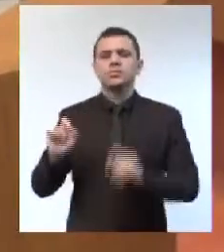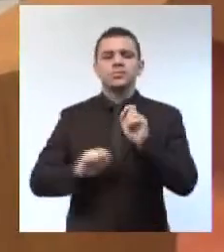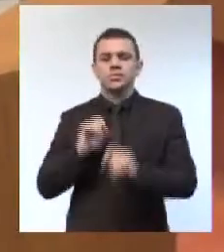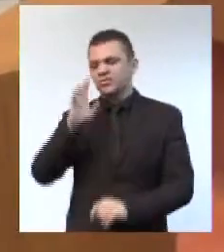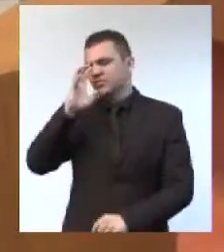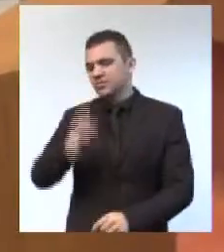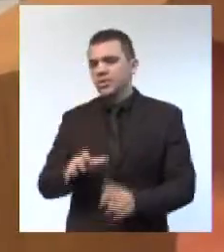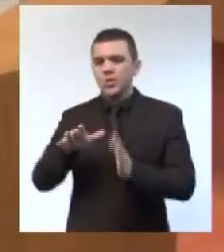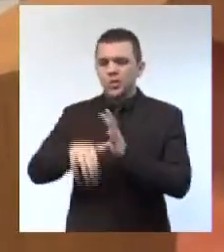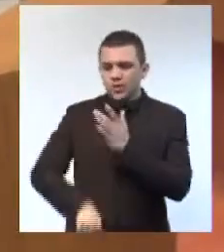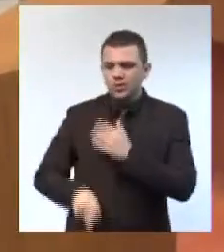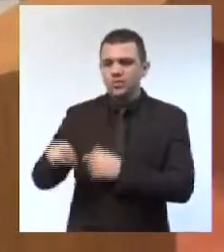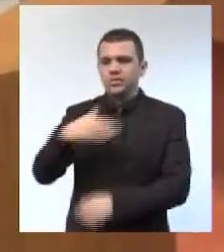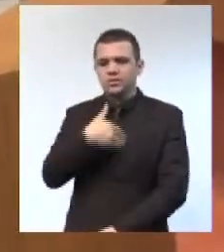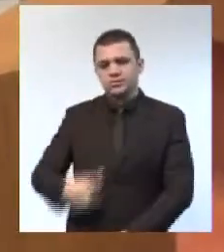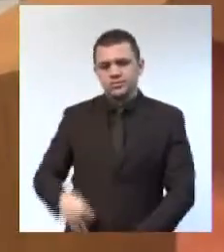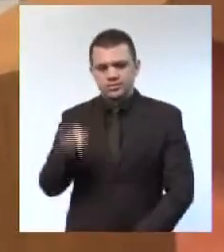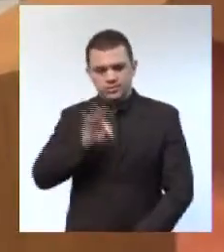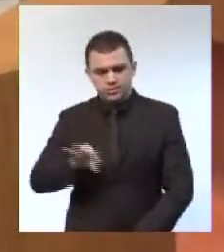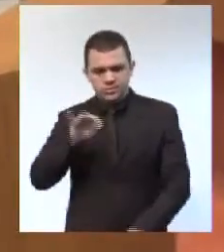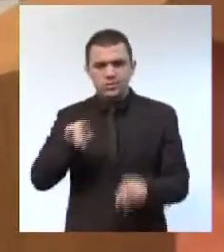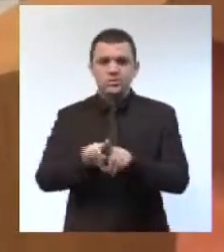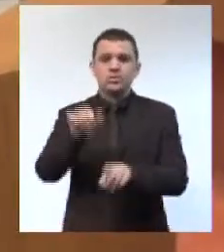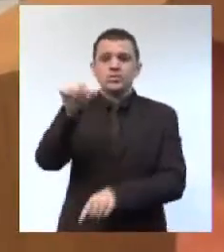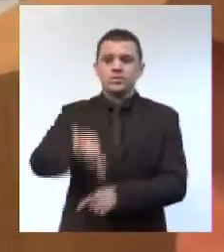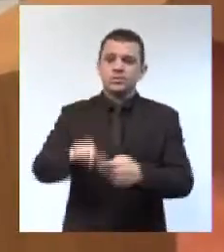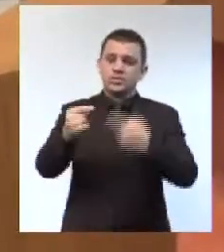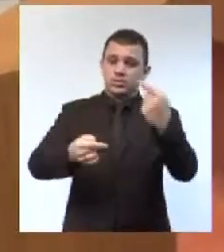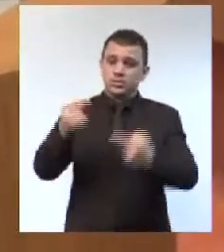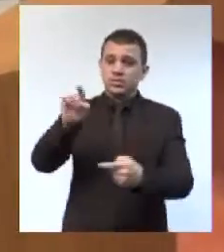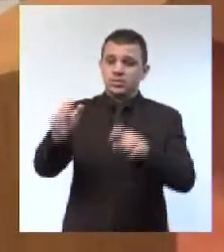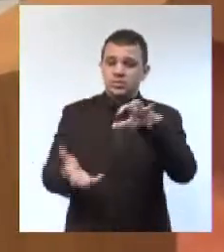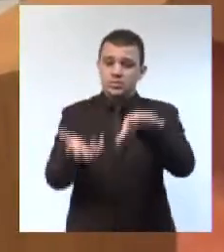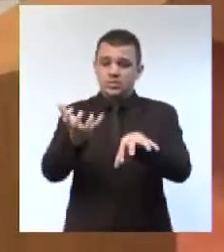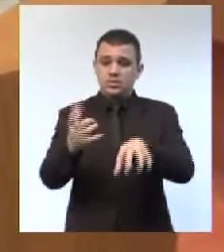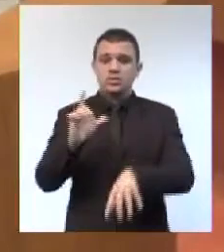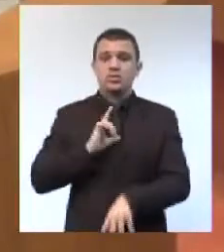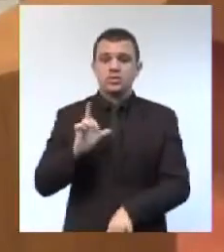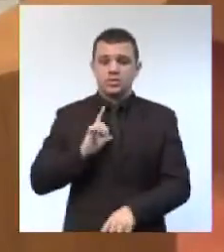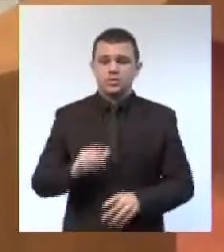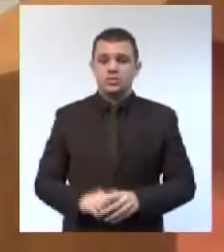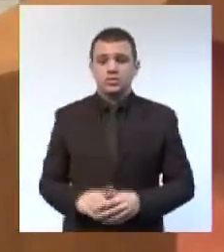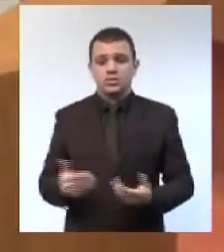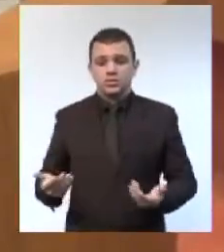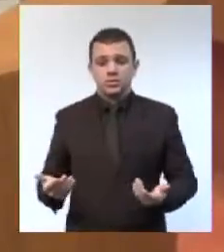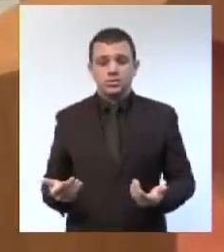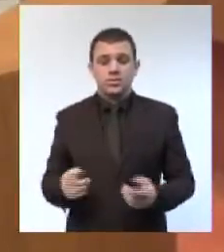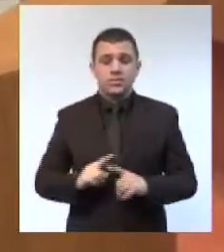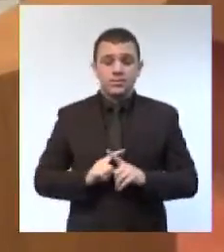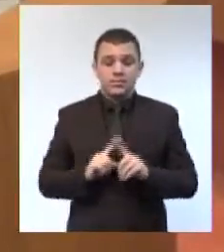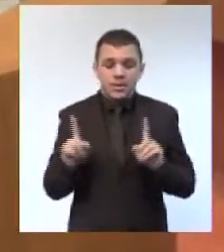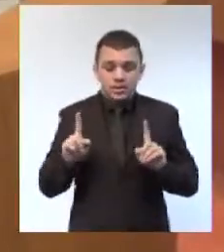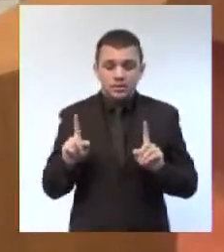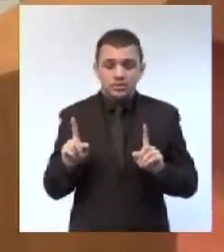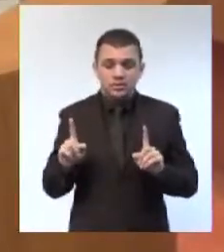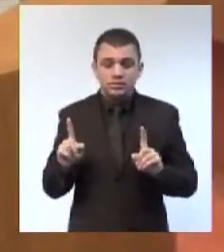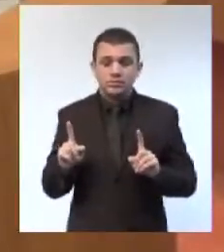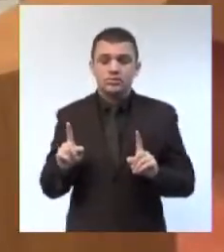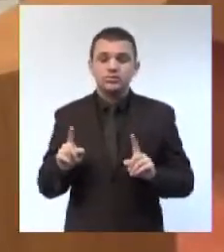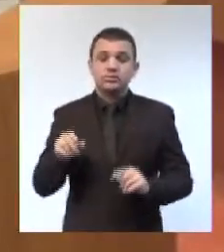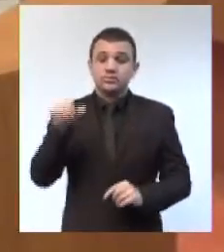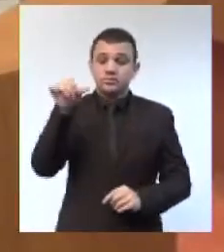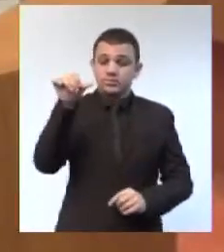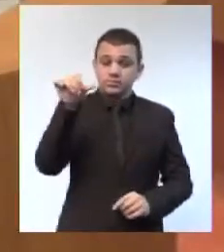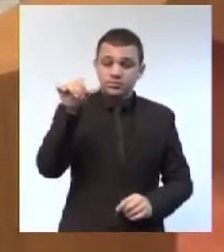enfrenta crise política junto ao Congresso Nacional, mas até os mais ferrenhos defensores, os mais